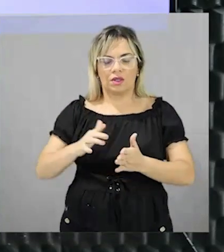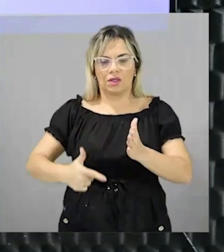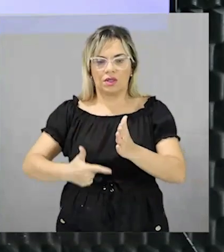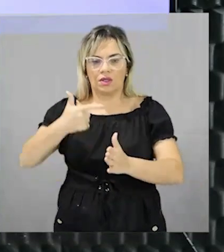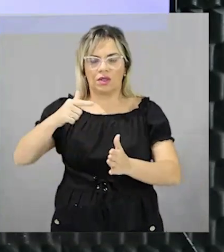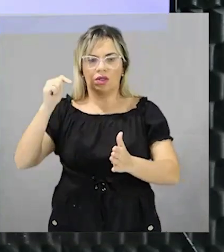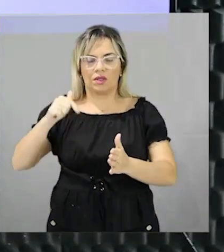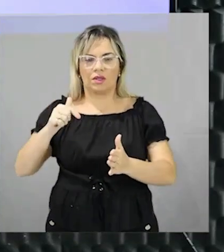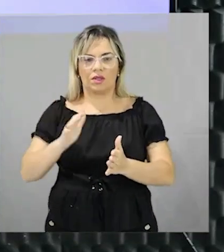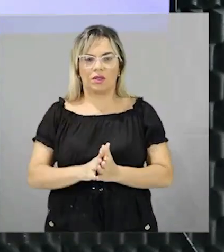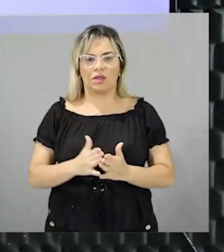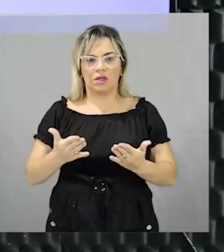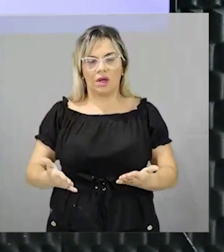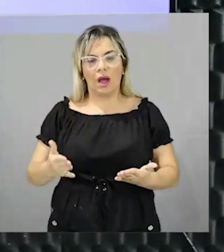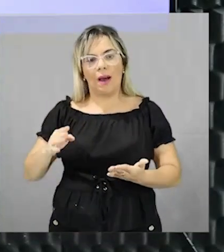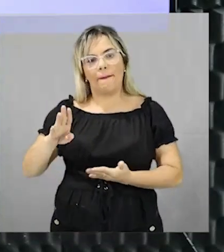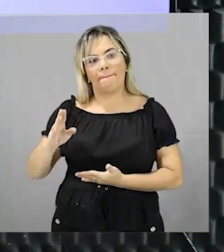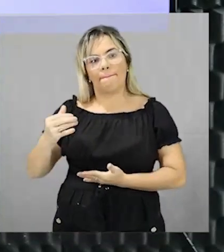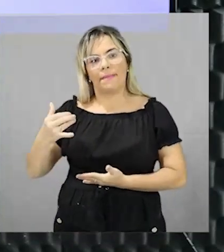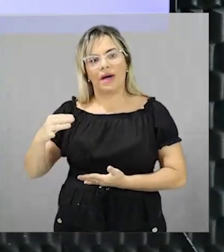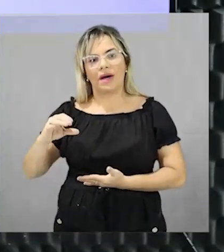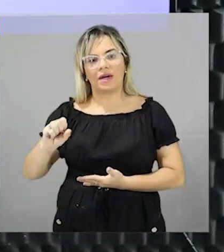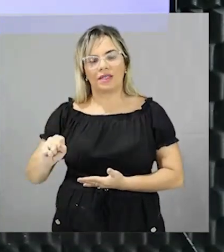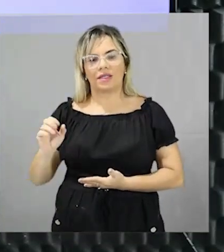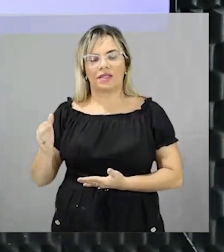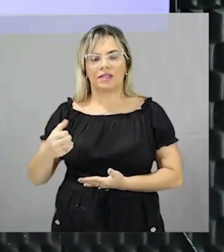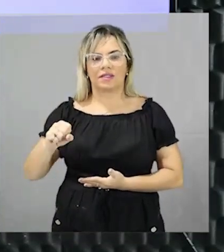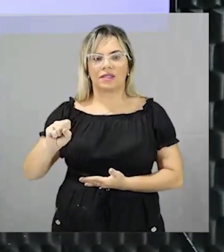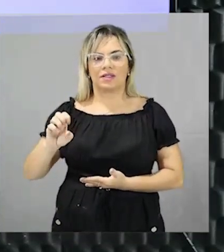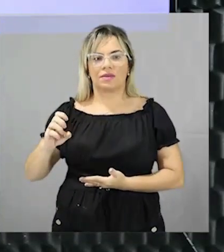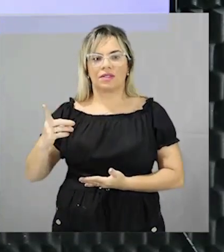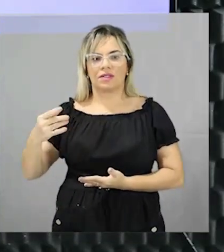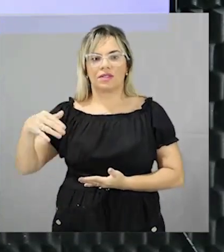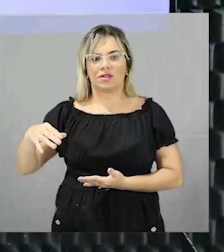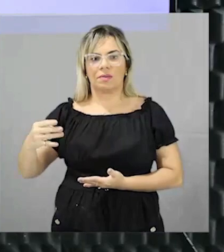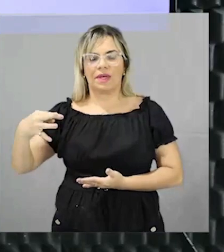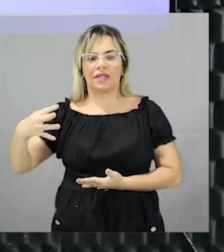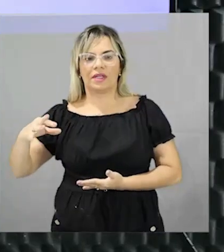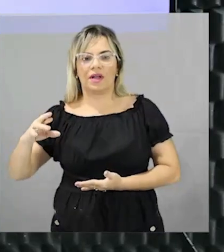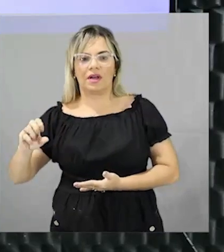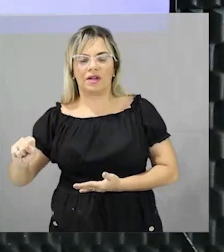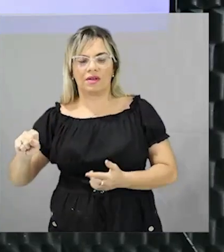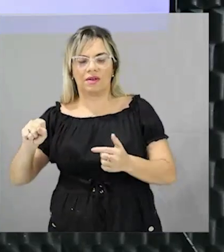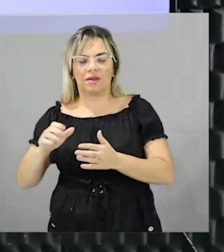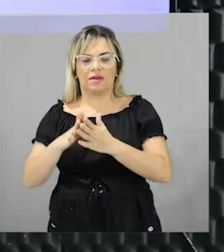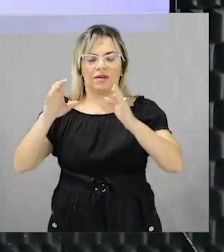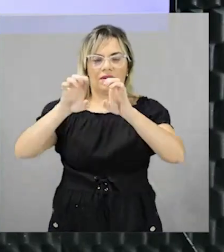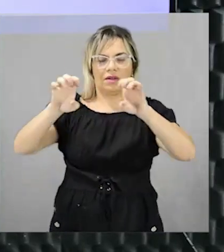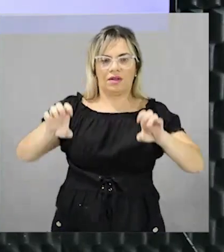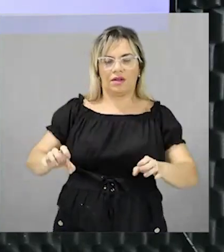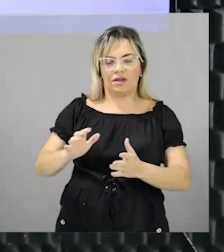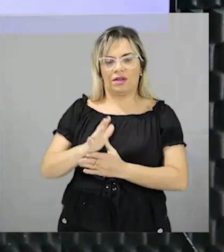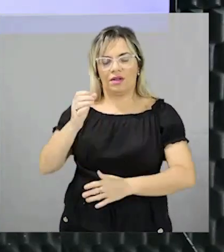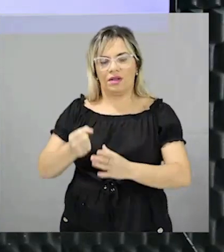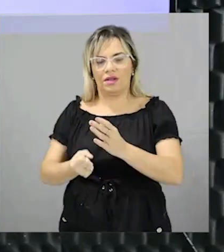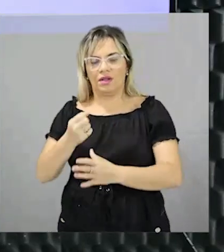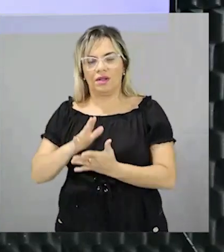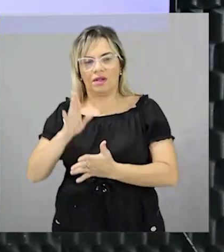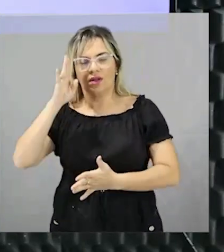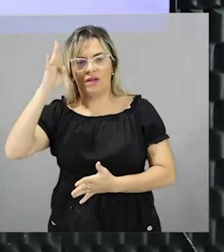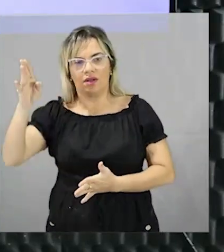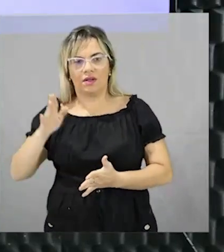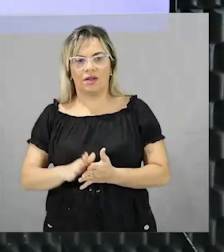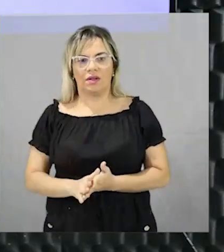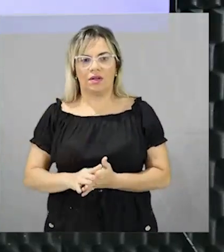fácil ainda. Bacias sedimentares. Bacias sedimentares. São estruturas que vão ser formadas aí, principalmente